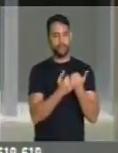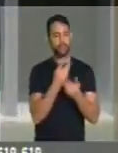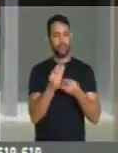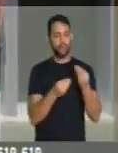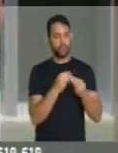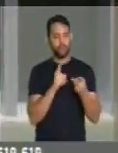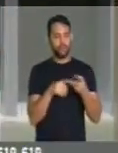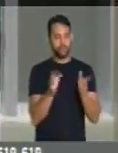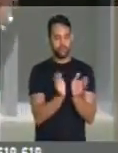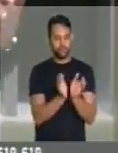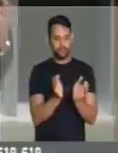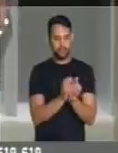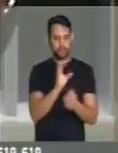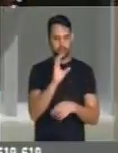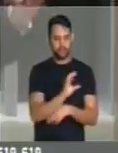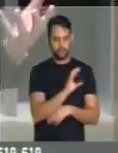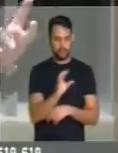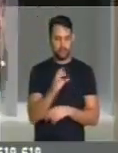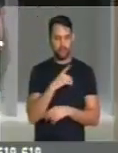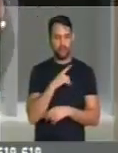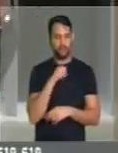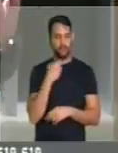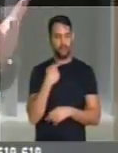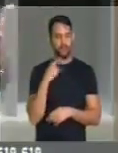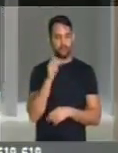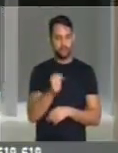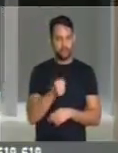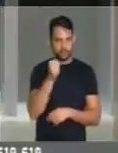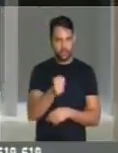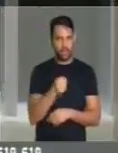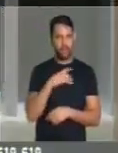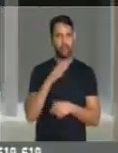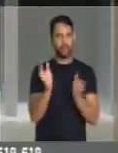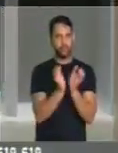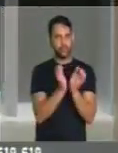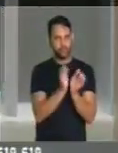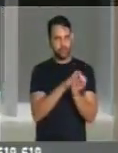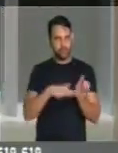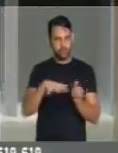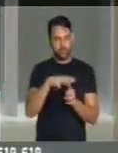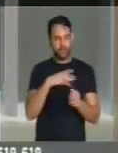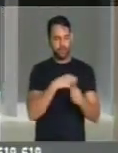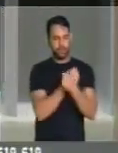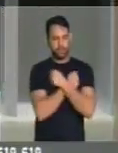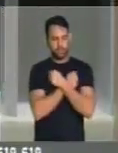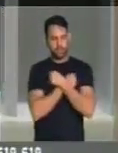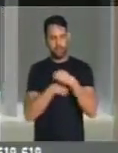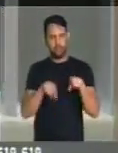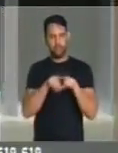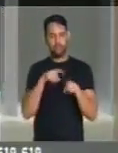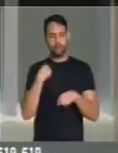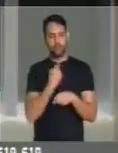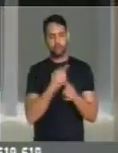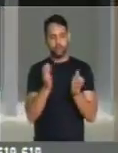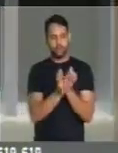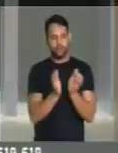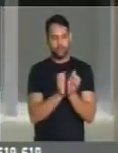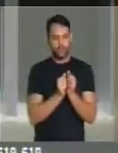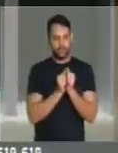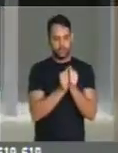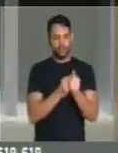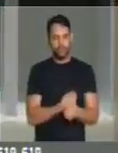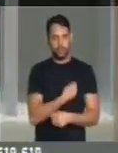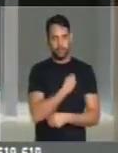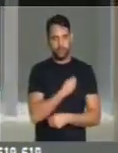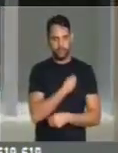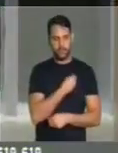como os movimentos católicos, as pastorais, as comunidades. Quero que abraçar também o nosso movimento Juntos pela